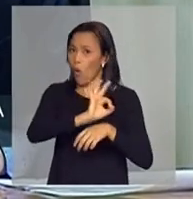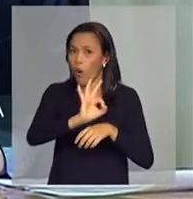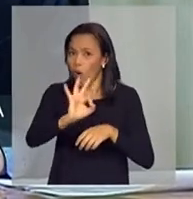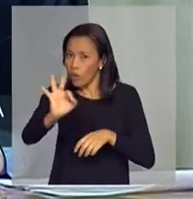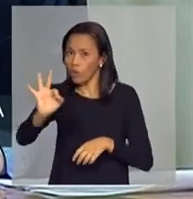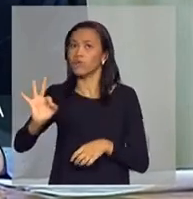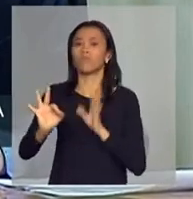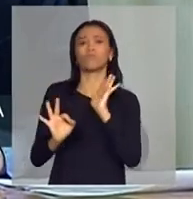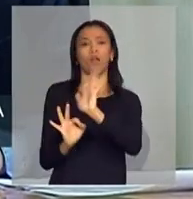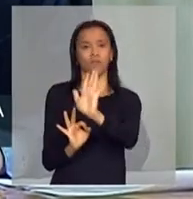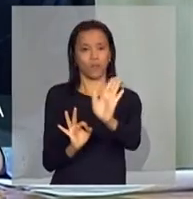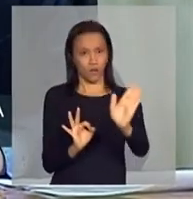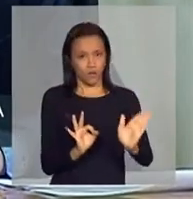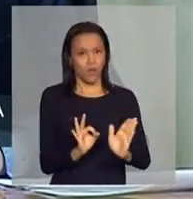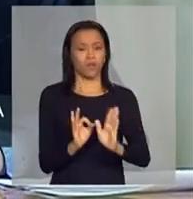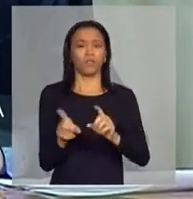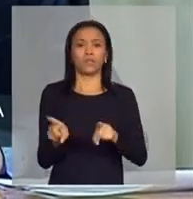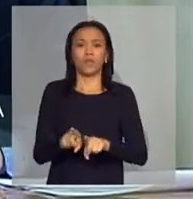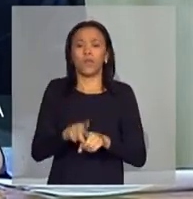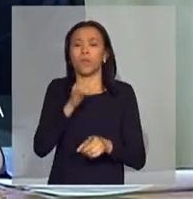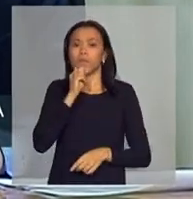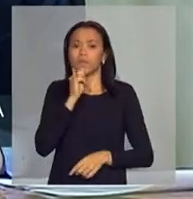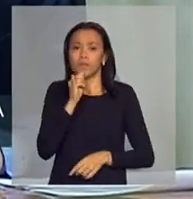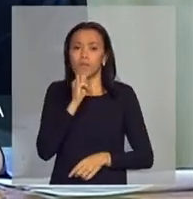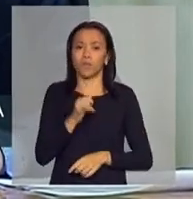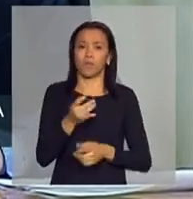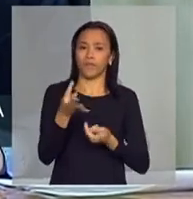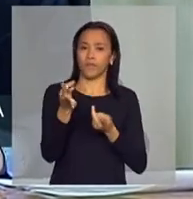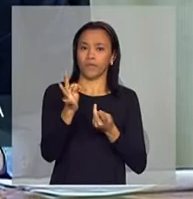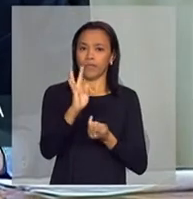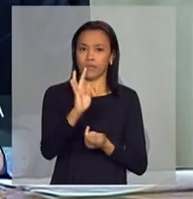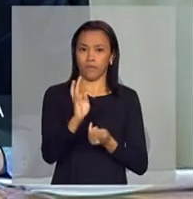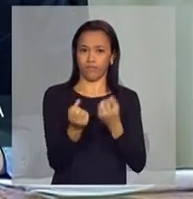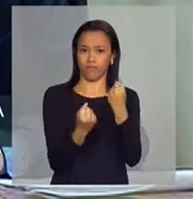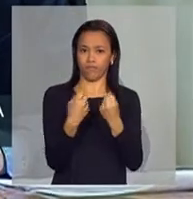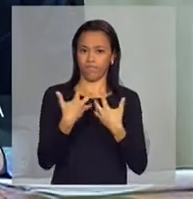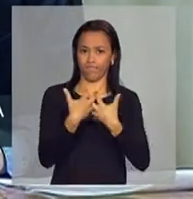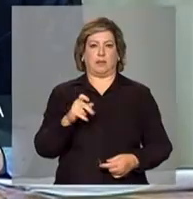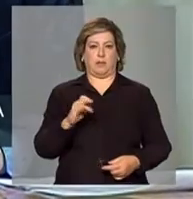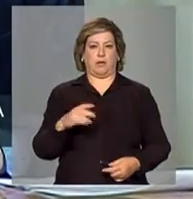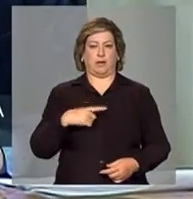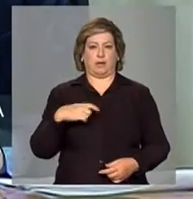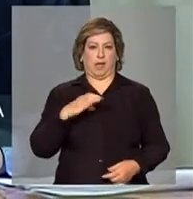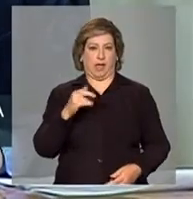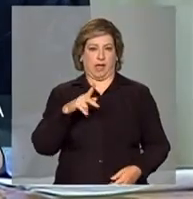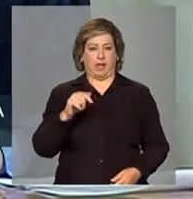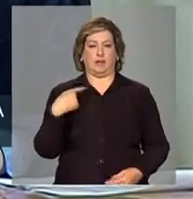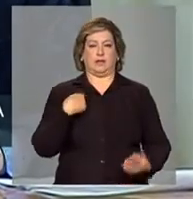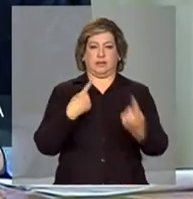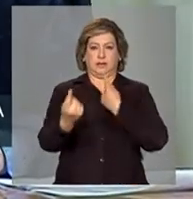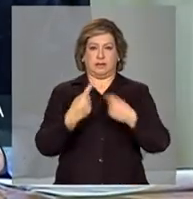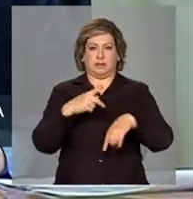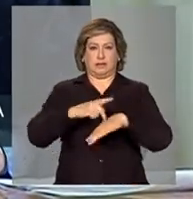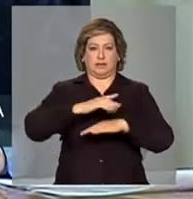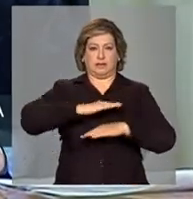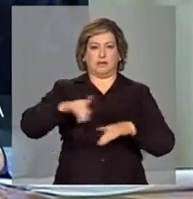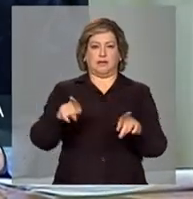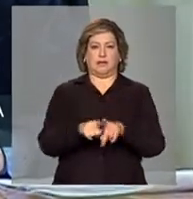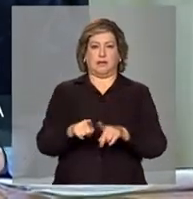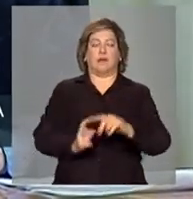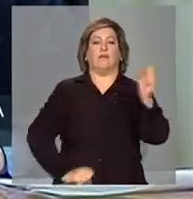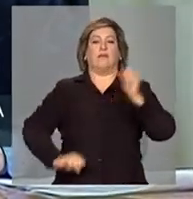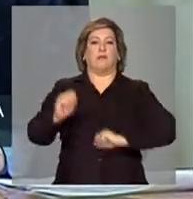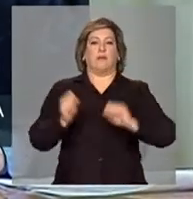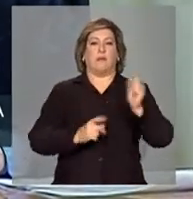são positivos é por exemplo transporte de carga nas estradas produção de papelão ondulado